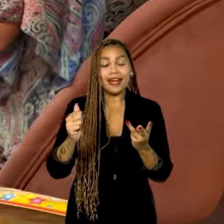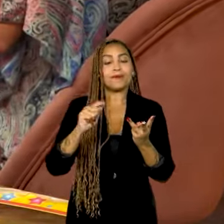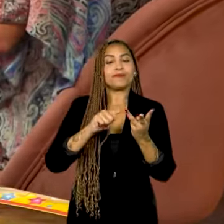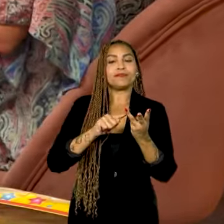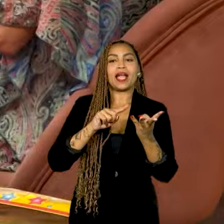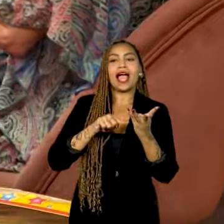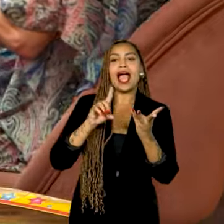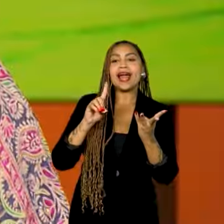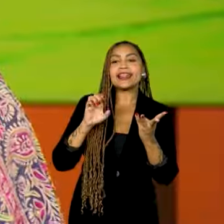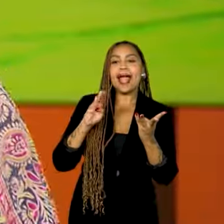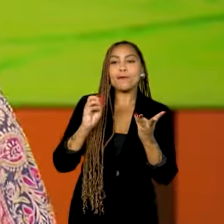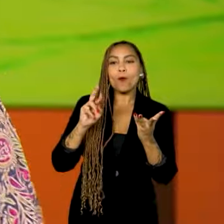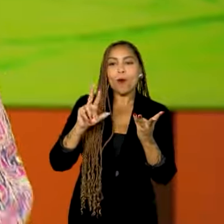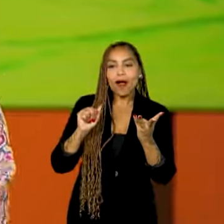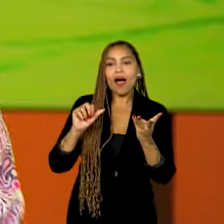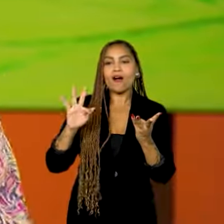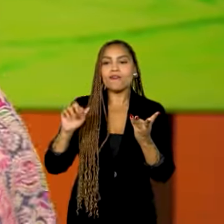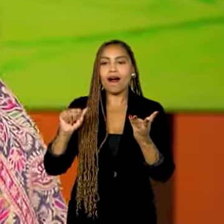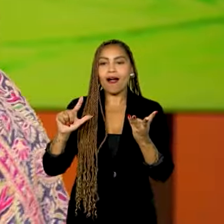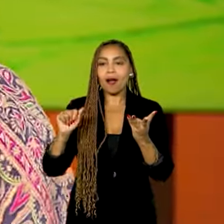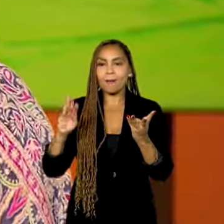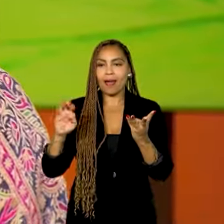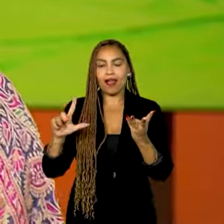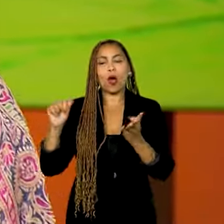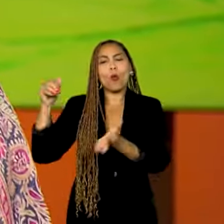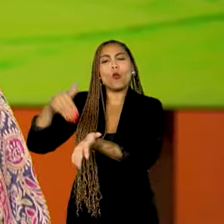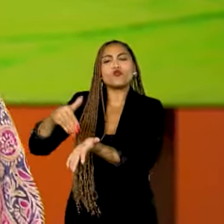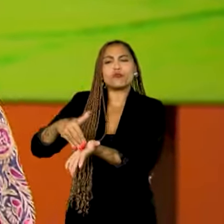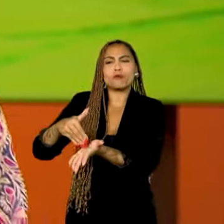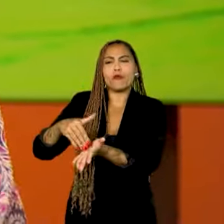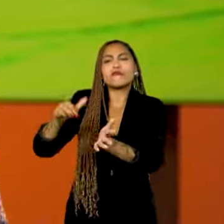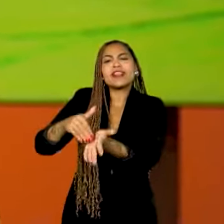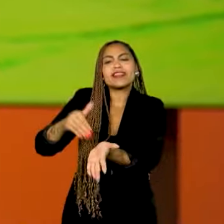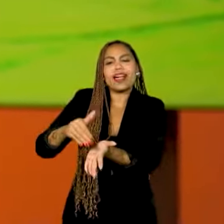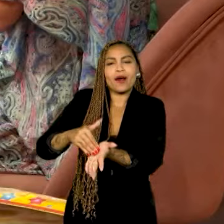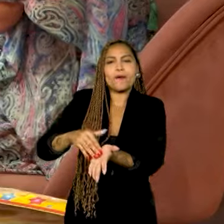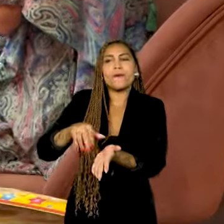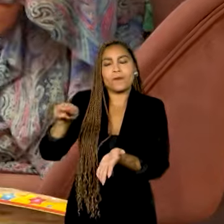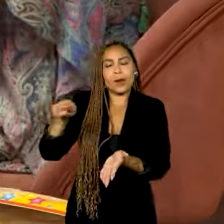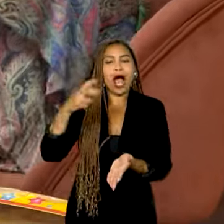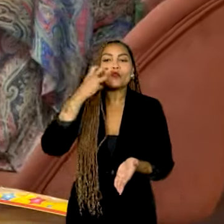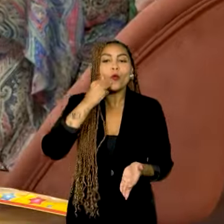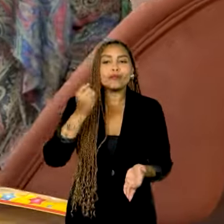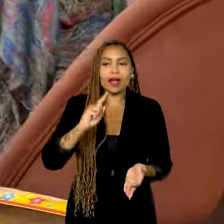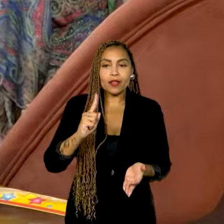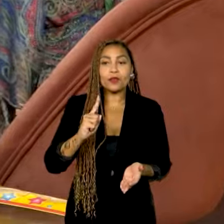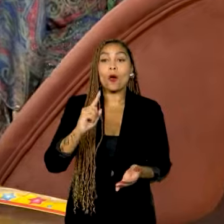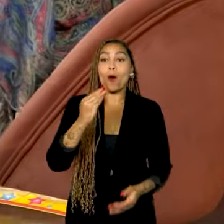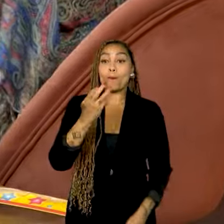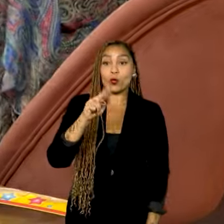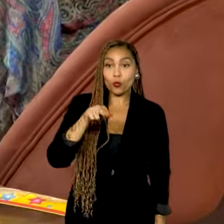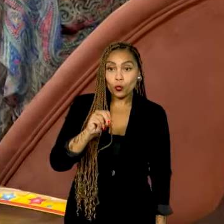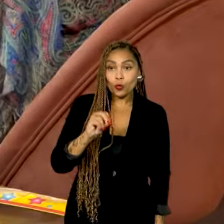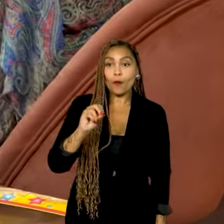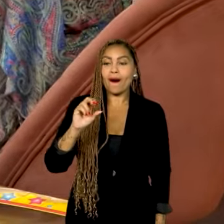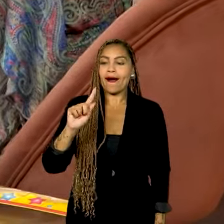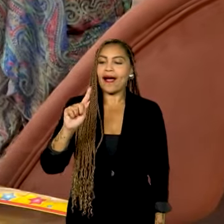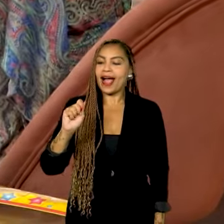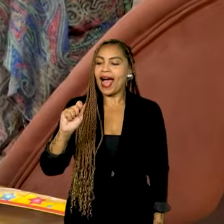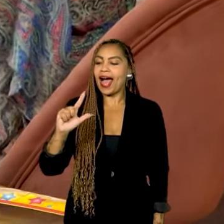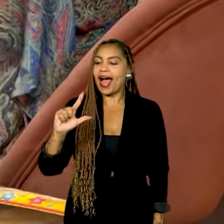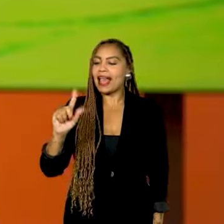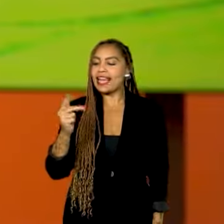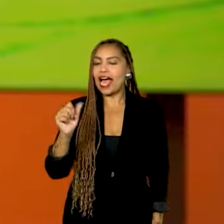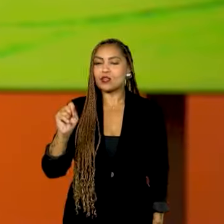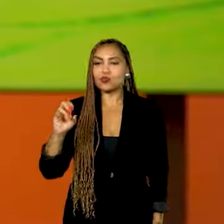última fase. Da última fase, quarta, mas ela não era criança adotada, ela era uma... Bruno Galeasso também fez, Bruno, né? Bruno fez,